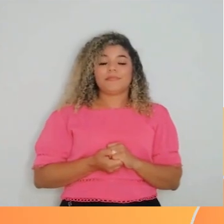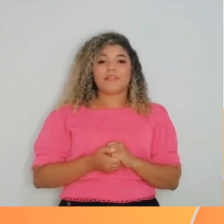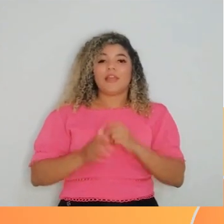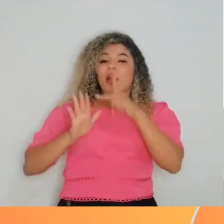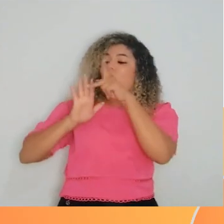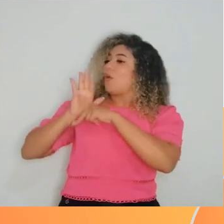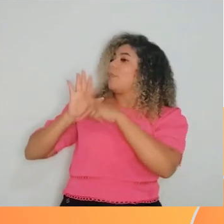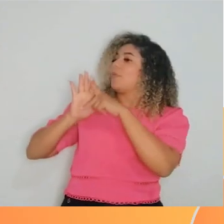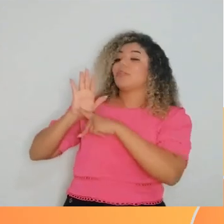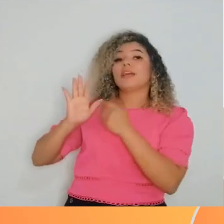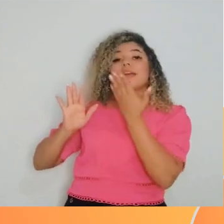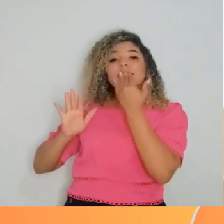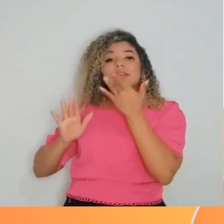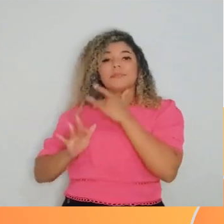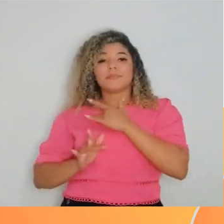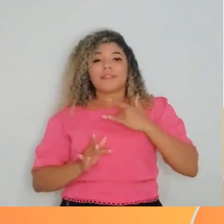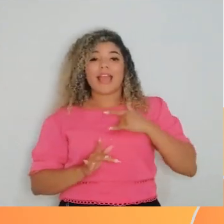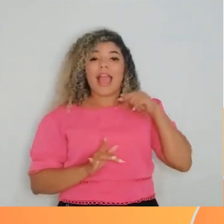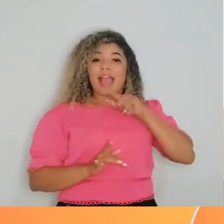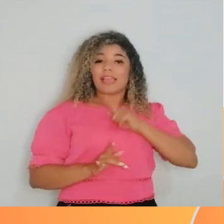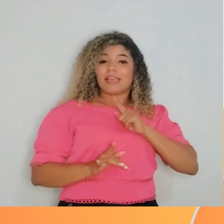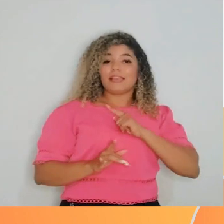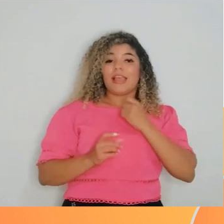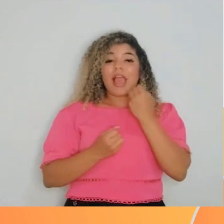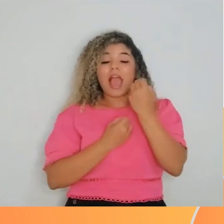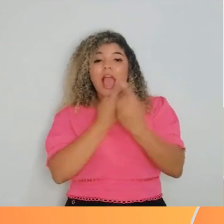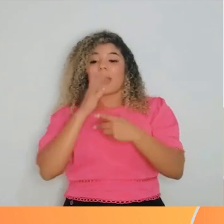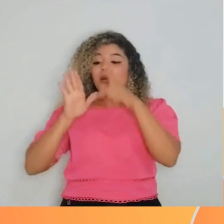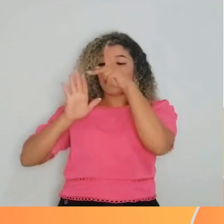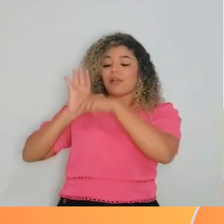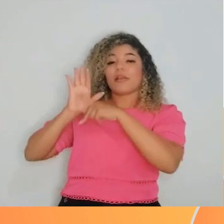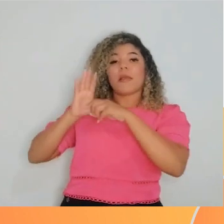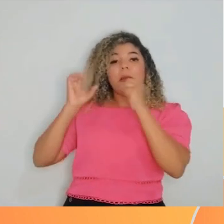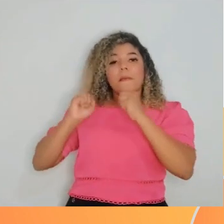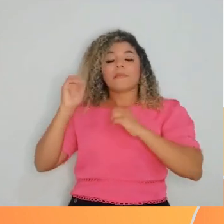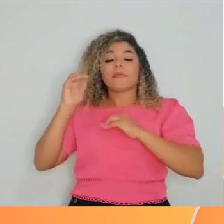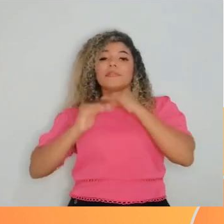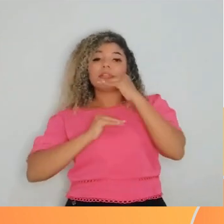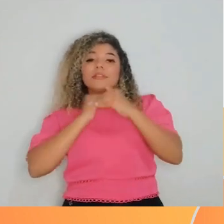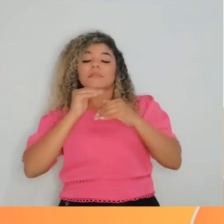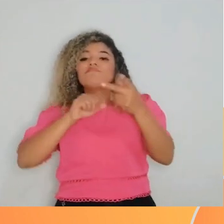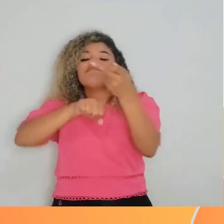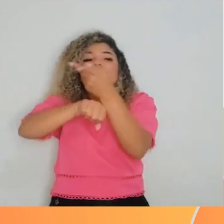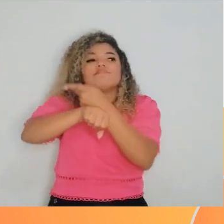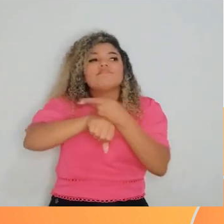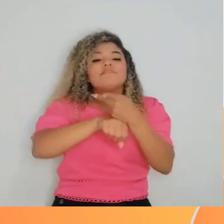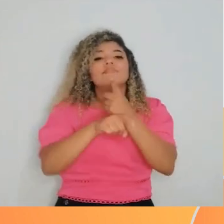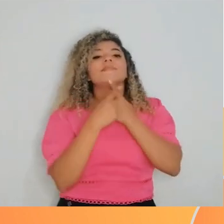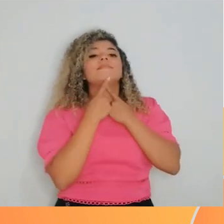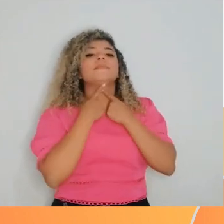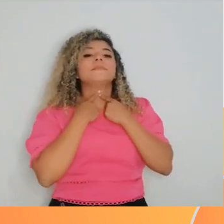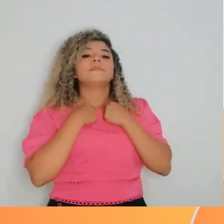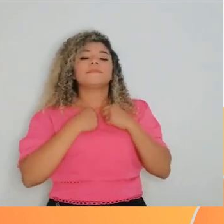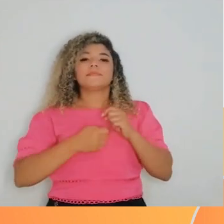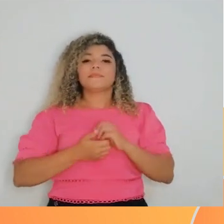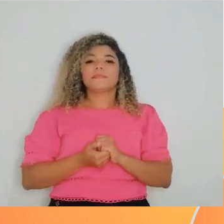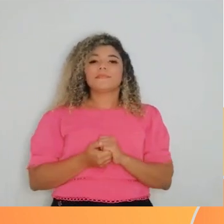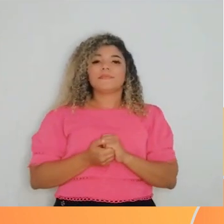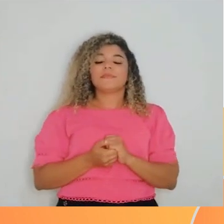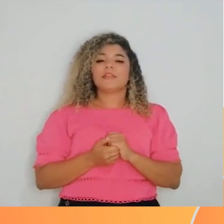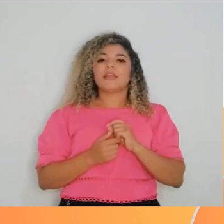Projetos sobre alimentação saudável. Aqui nós temos alguns projetos que podem ser desenvolvidos buscando